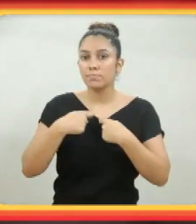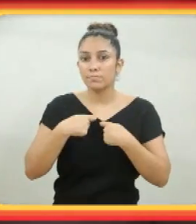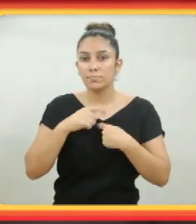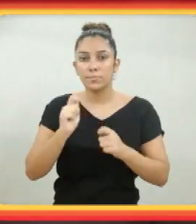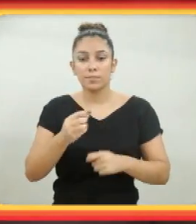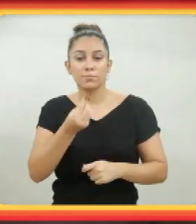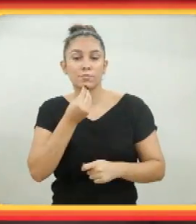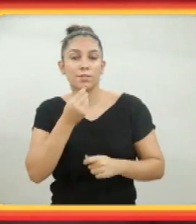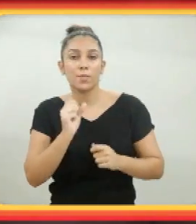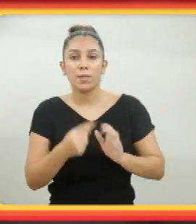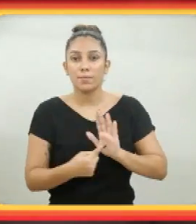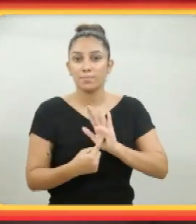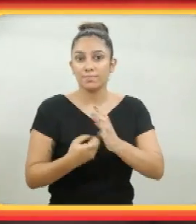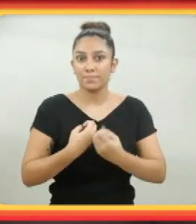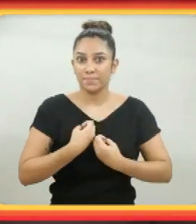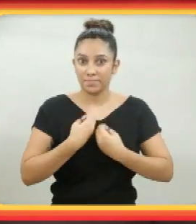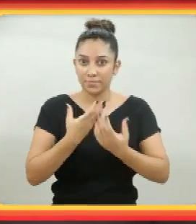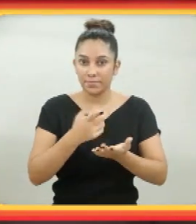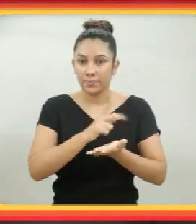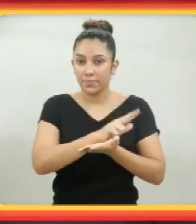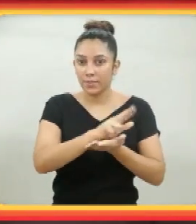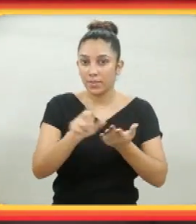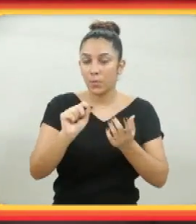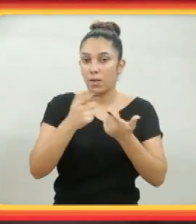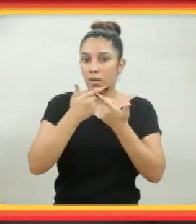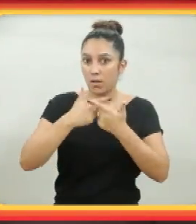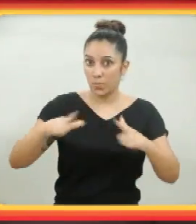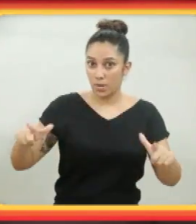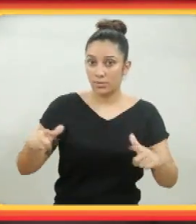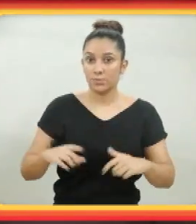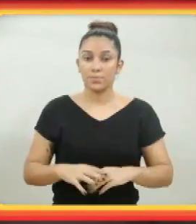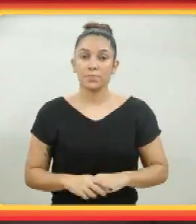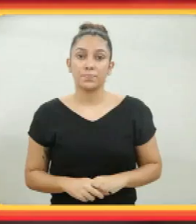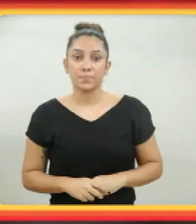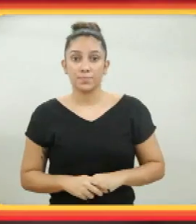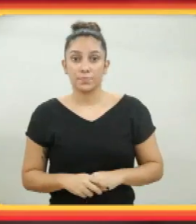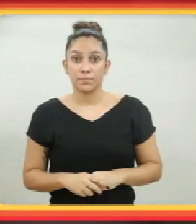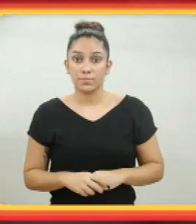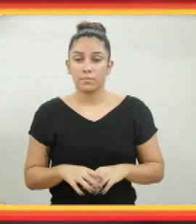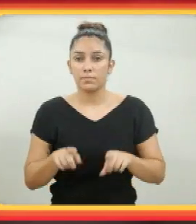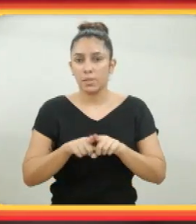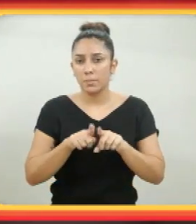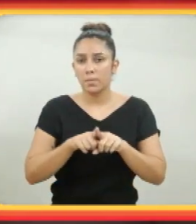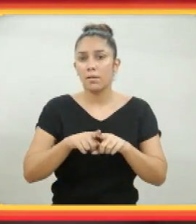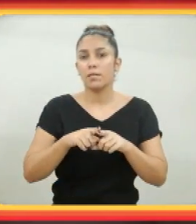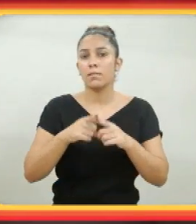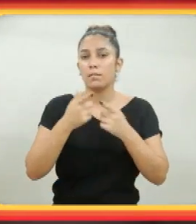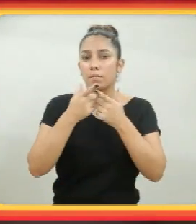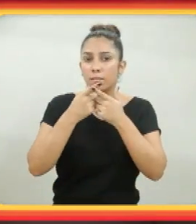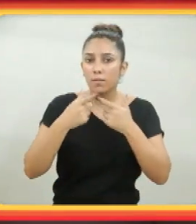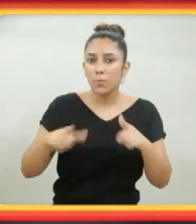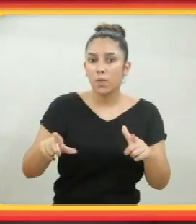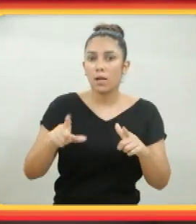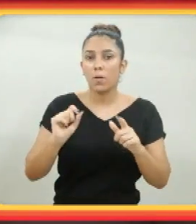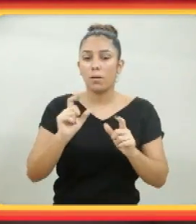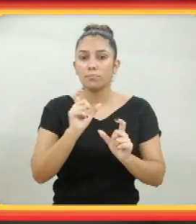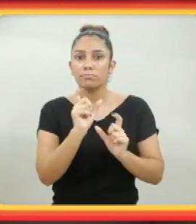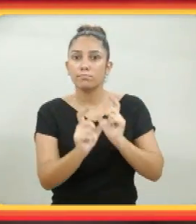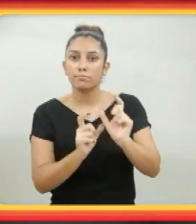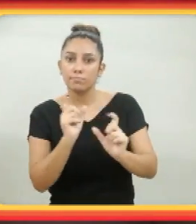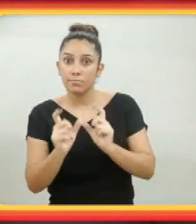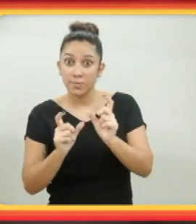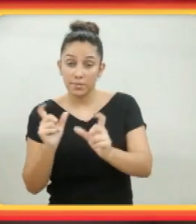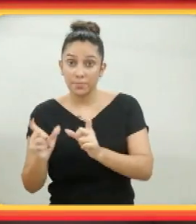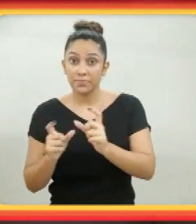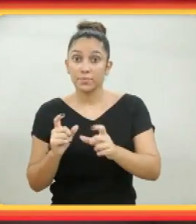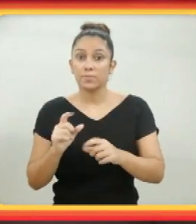é emoção, o artista é expressão. E a escultura, tanto a